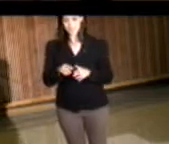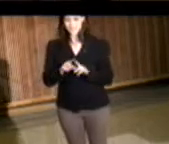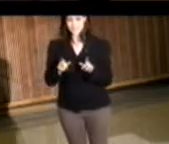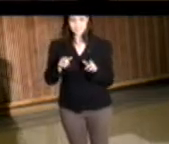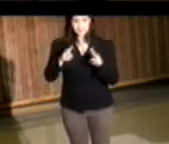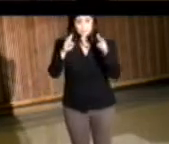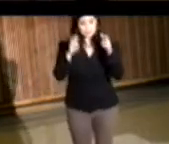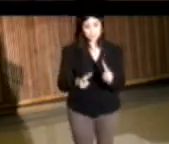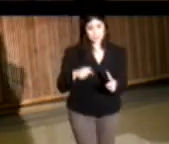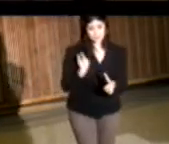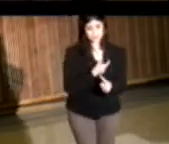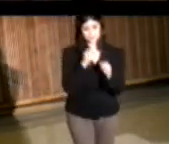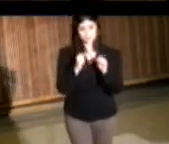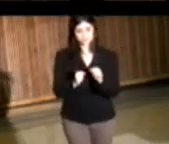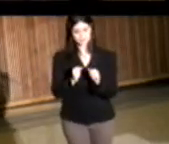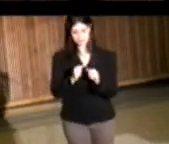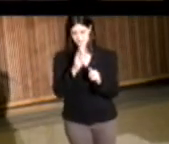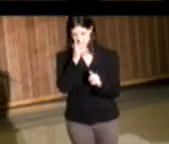inferno.